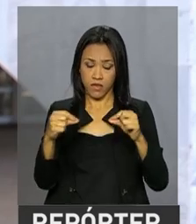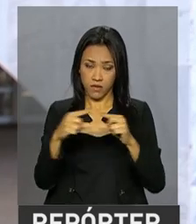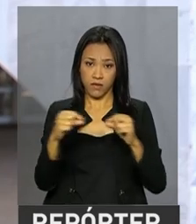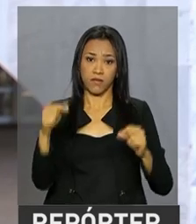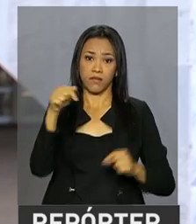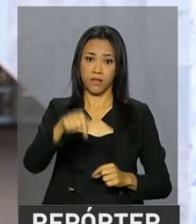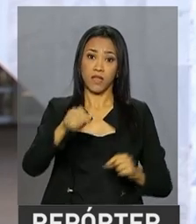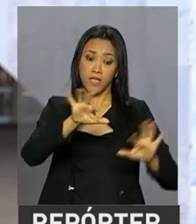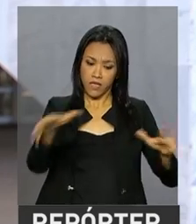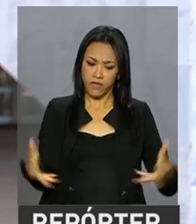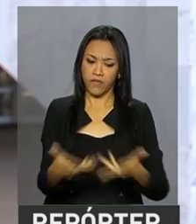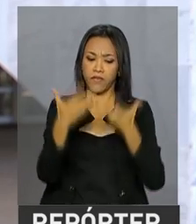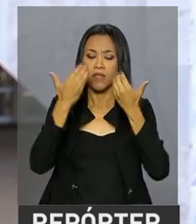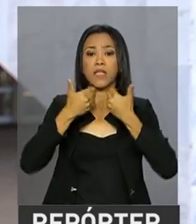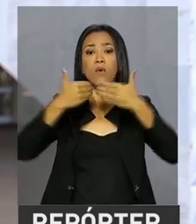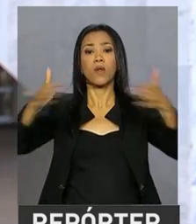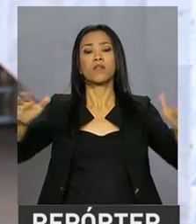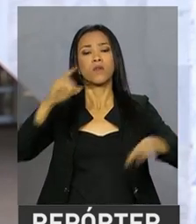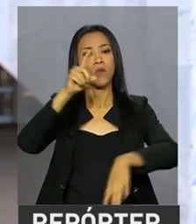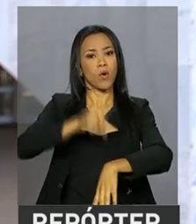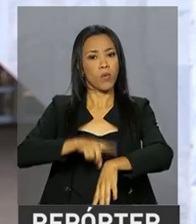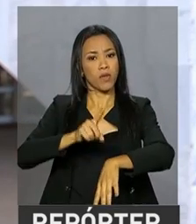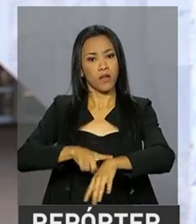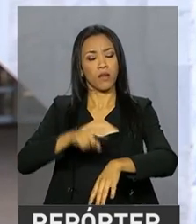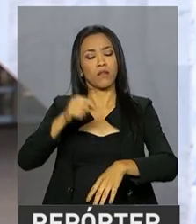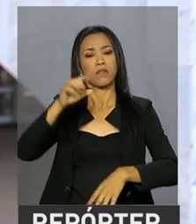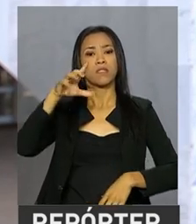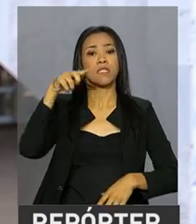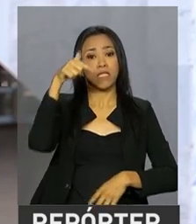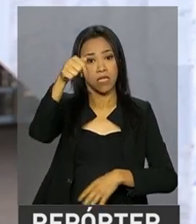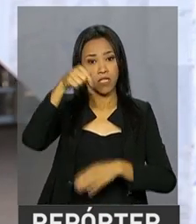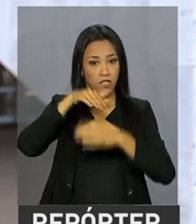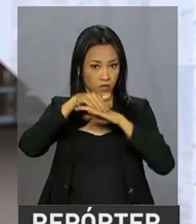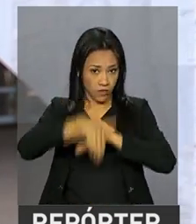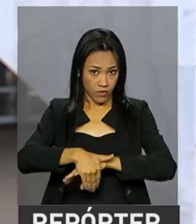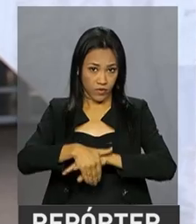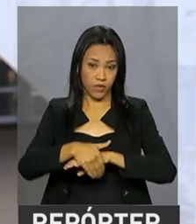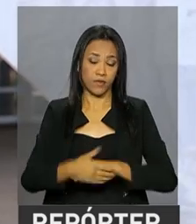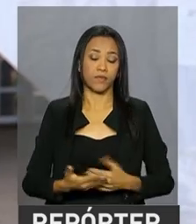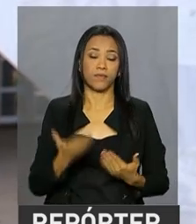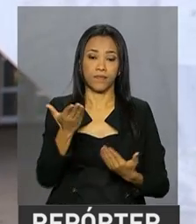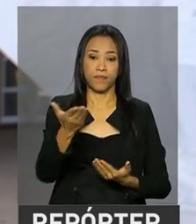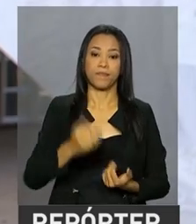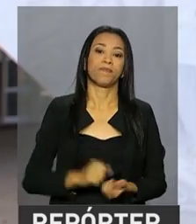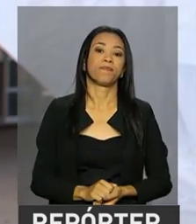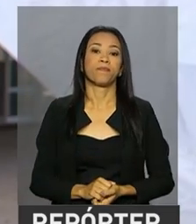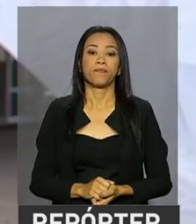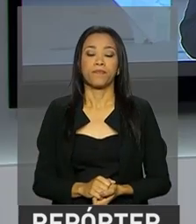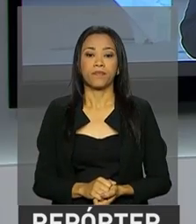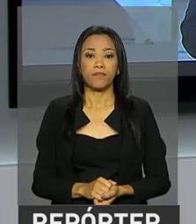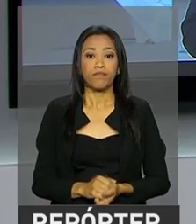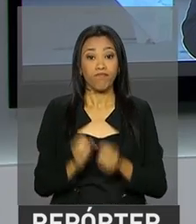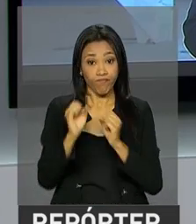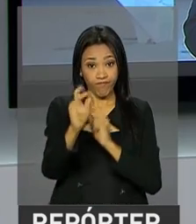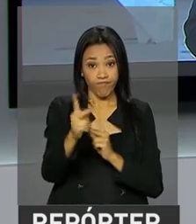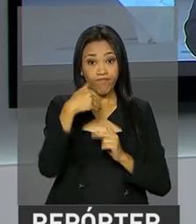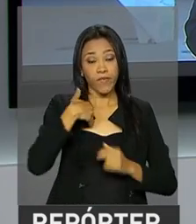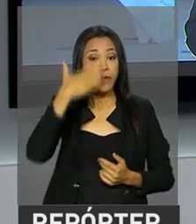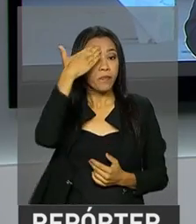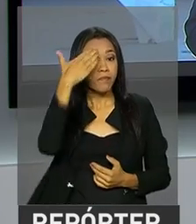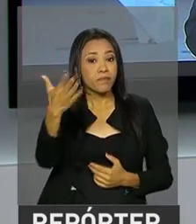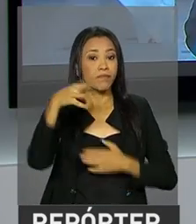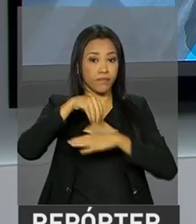Esse evento, essa inauguração, está marcada para 7 horas da noite. Volto com você no estúdio, Leandro. Tá ok, João. Obrigado pelas